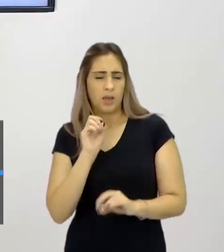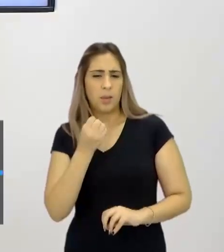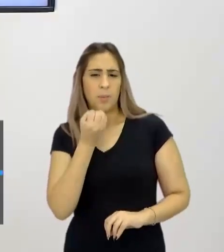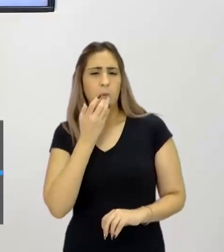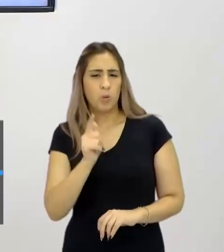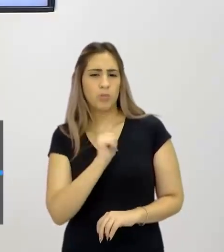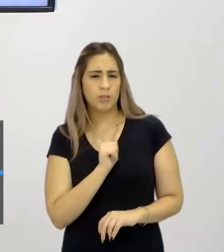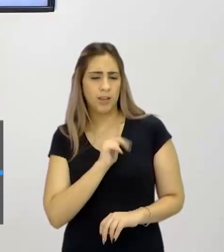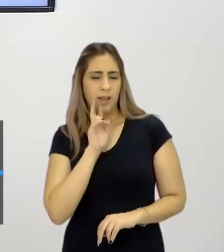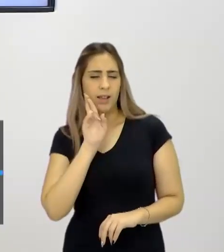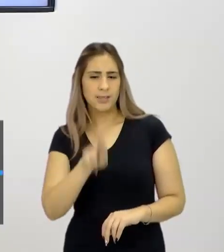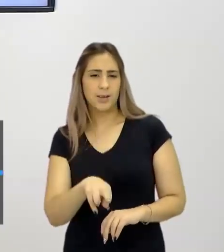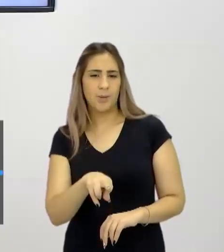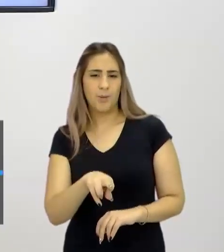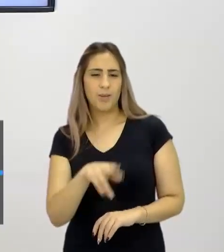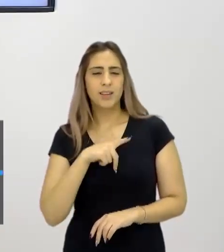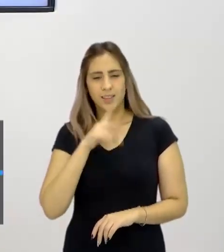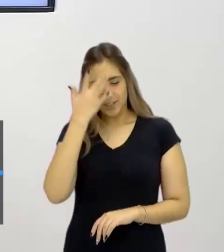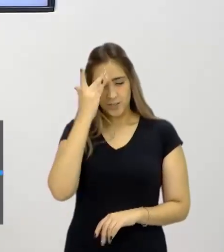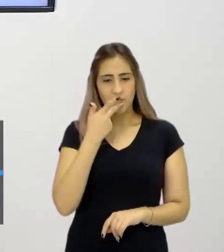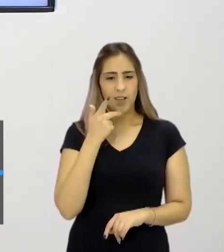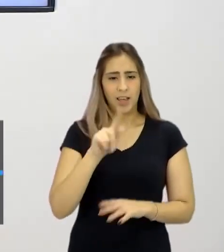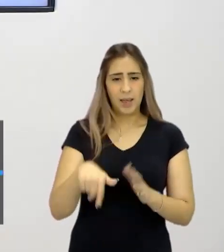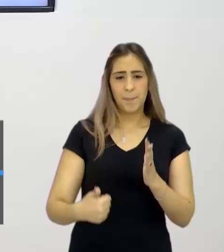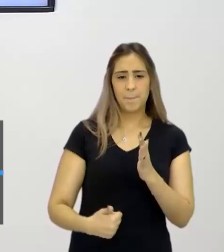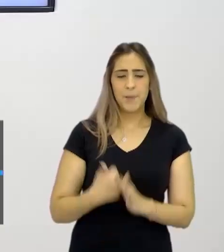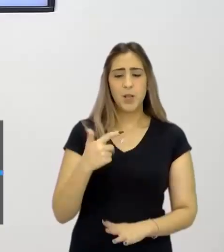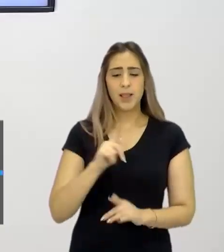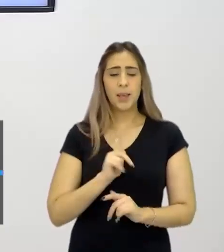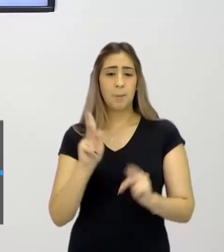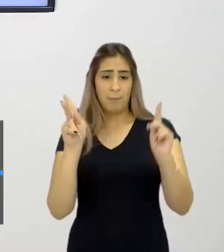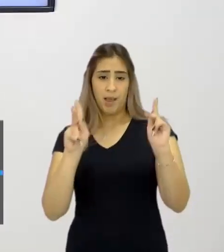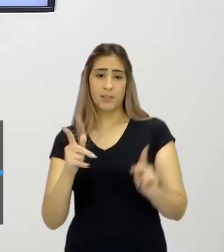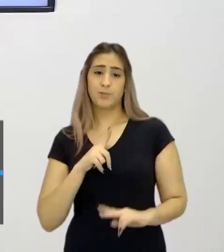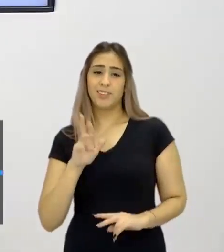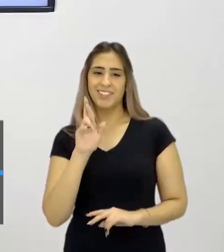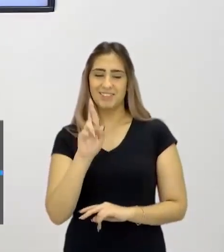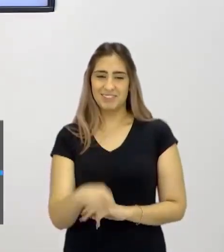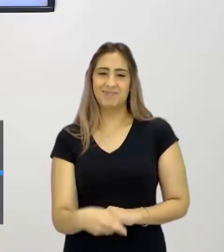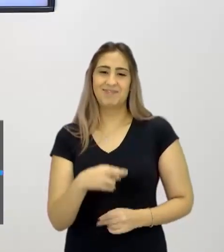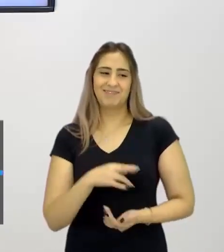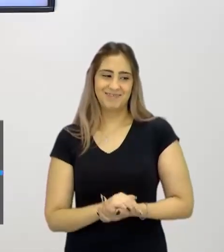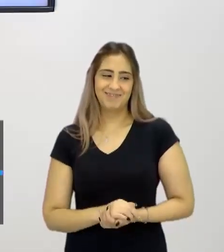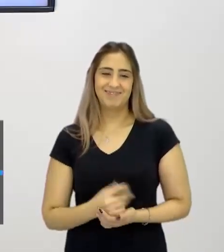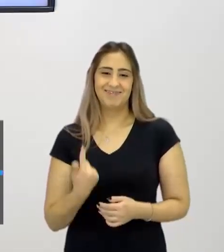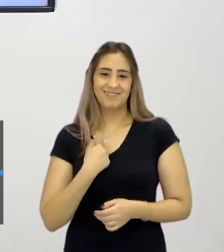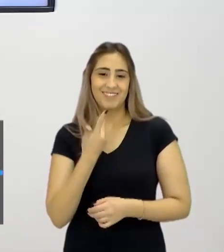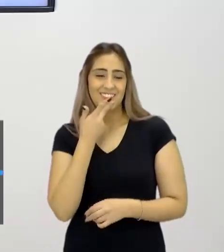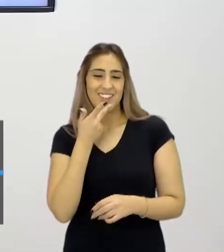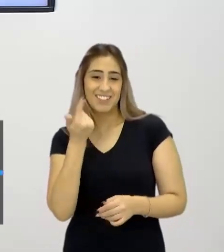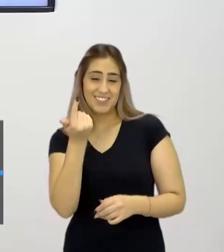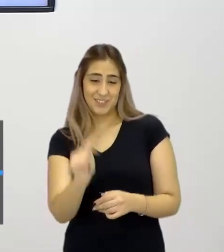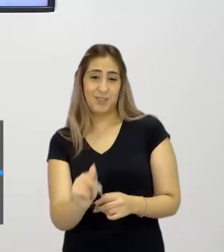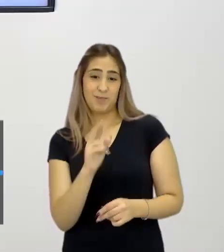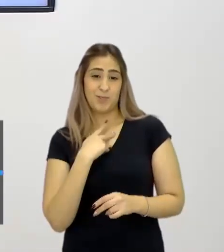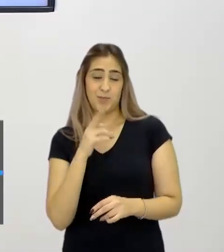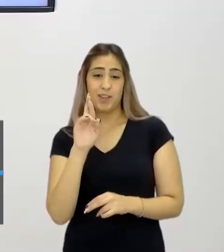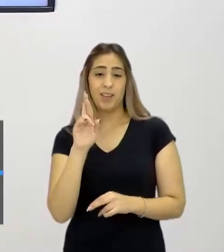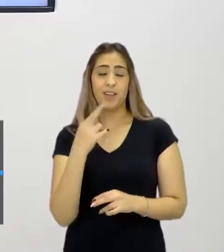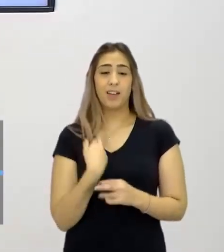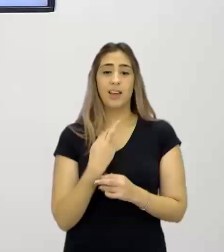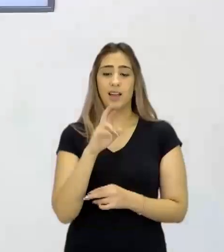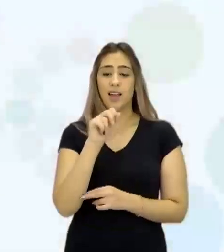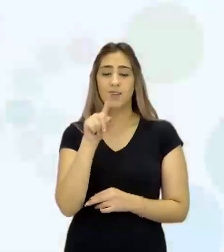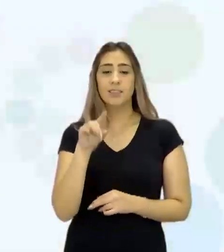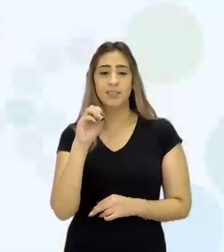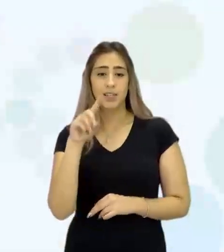ter razão, né? Tem gente que fala assim, que é melhor ter paz do que ter razão, né? Hoje a gente vai falar de novo sobre razão. Vamos voltar aqui, olha aqui na